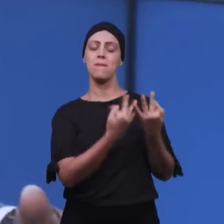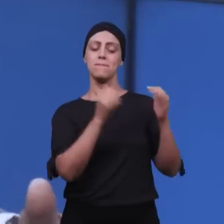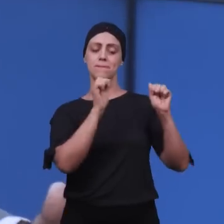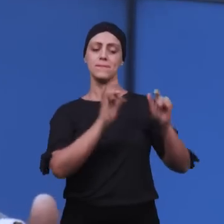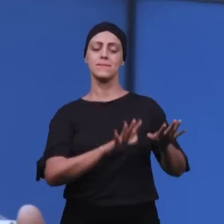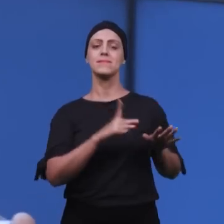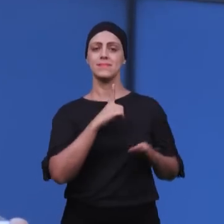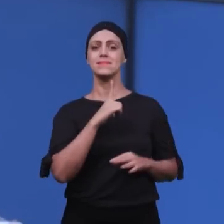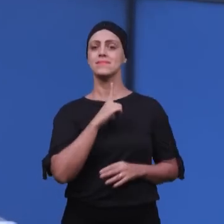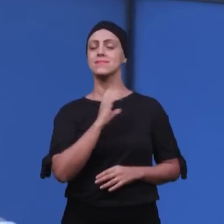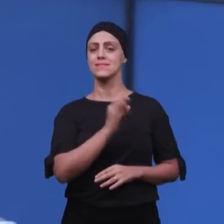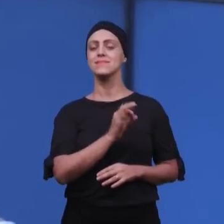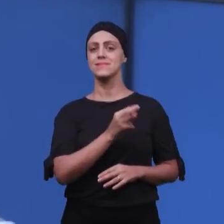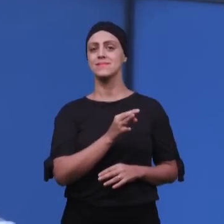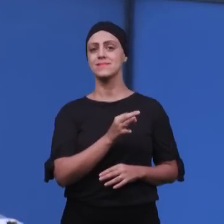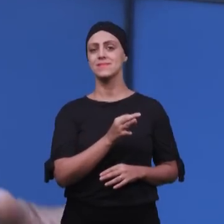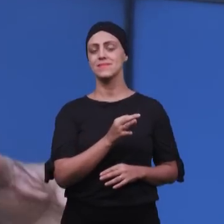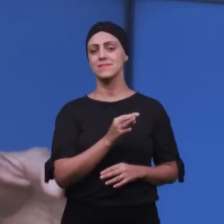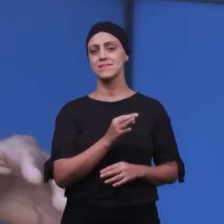primeiro programa,